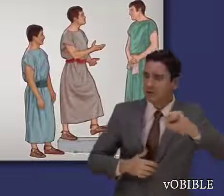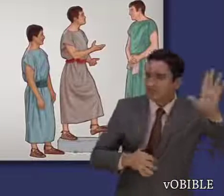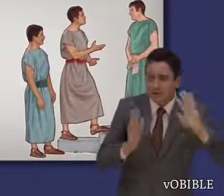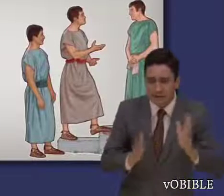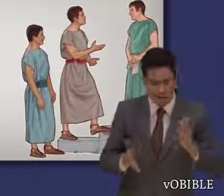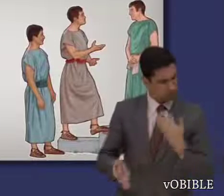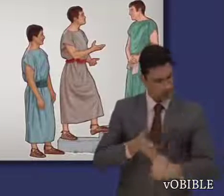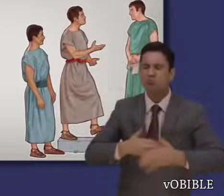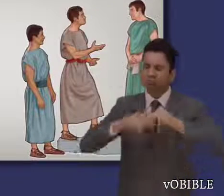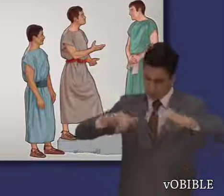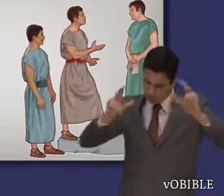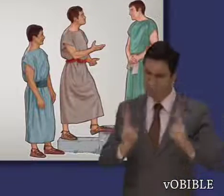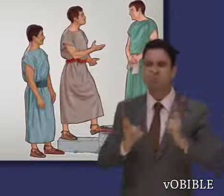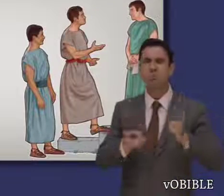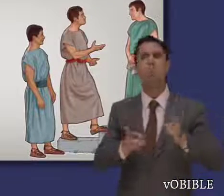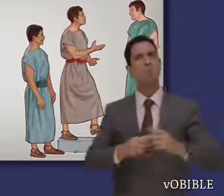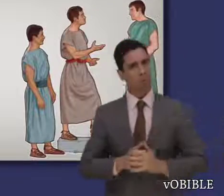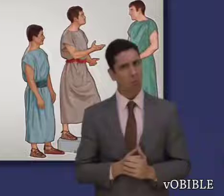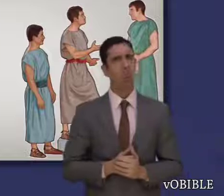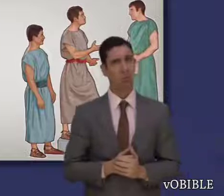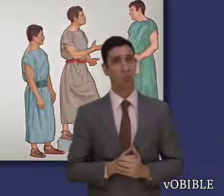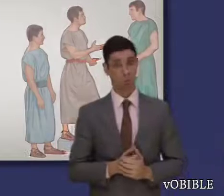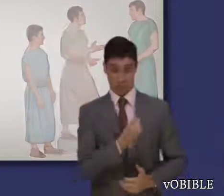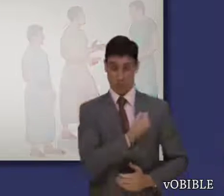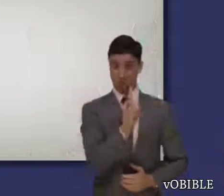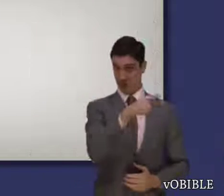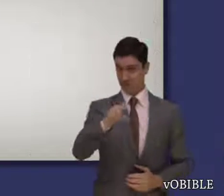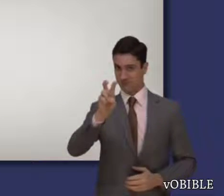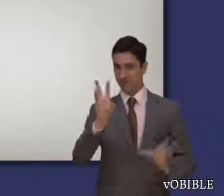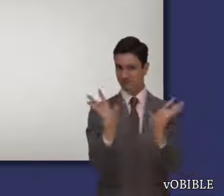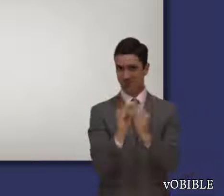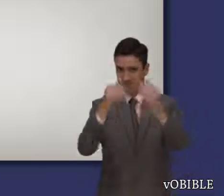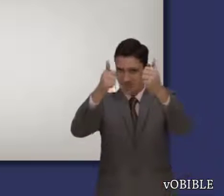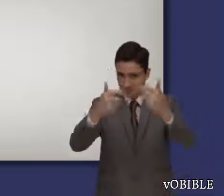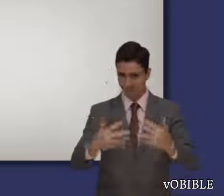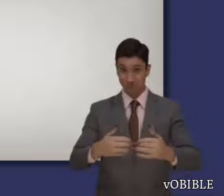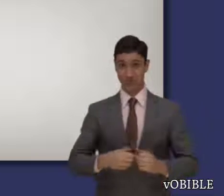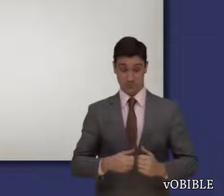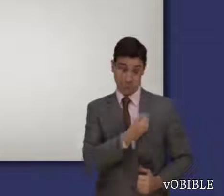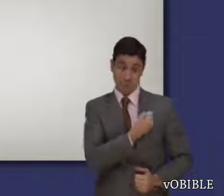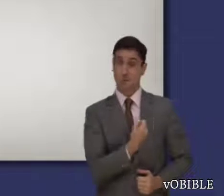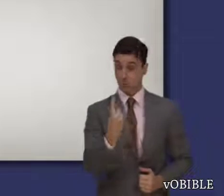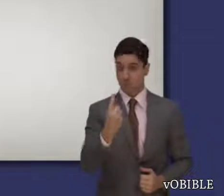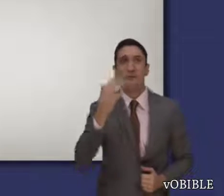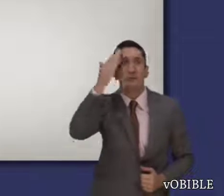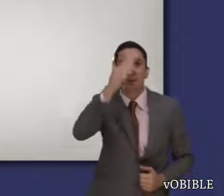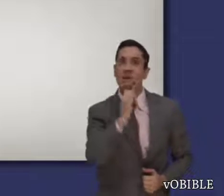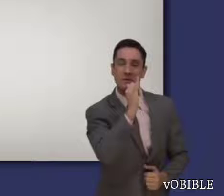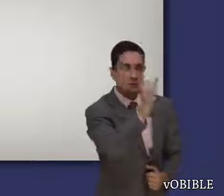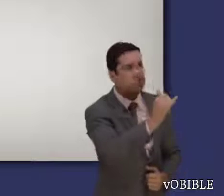pregar, mesmo depois de enviar Paulo e Silas a Bereia. 1 Tessalonicenses tem 5